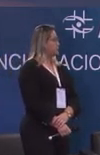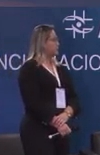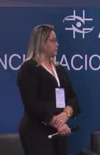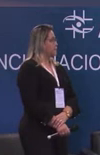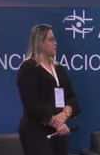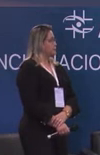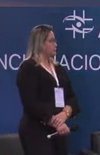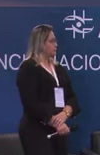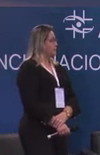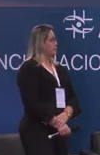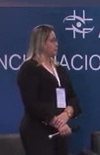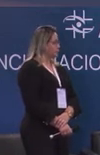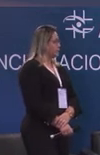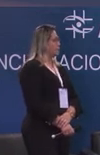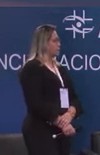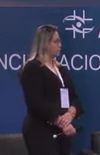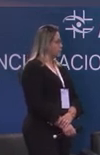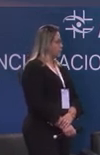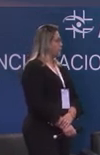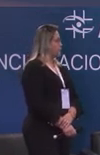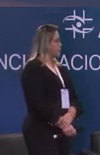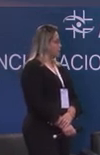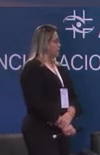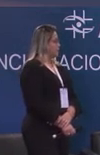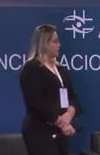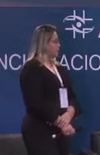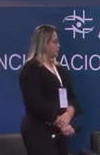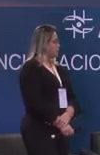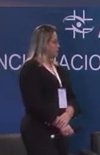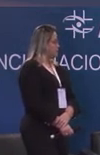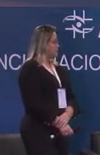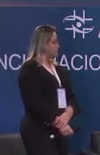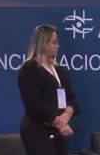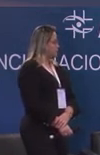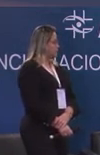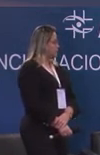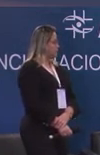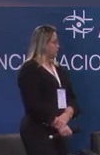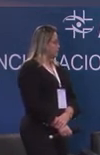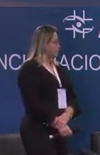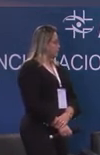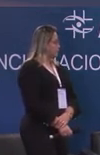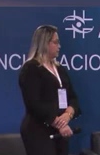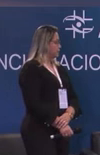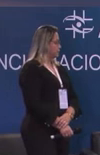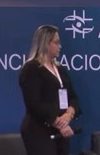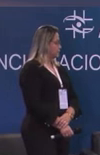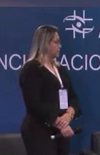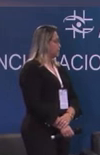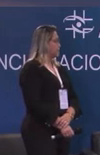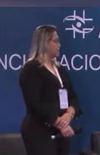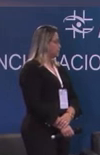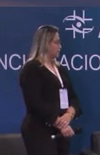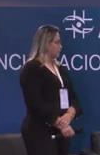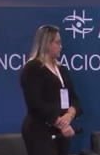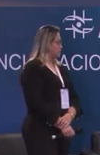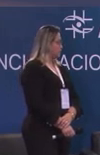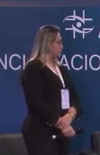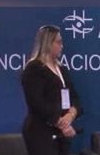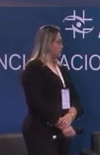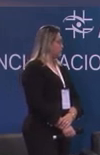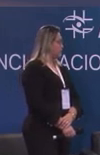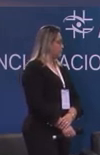vou agregar, de modo a ter um plano de atuação mais eficiente, na onde que eu vou